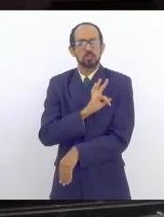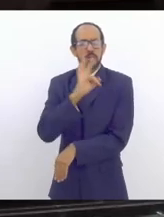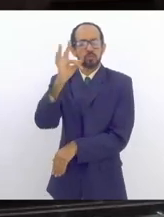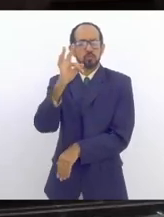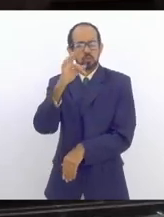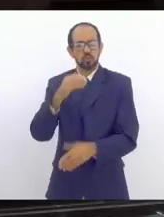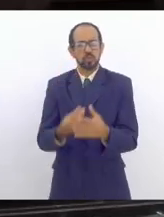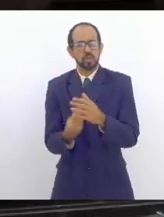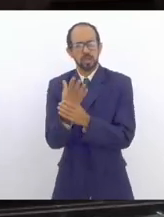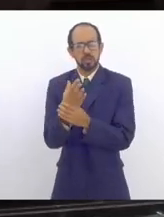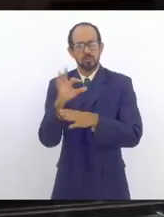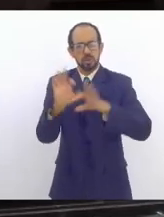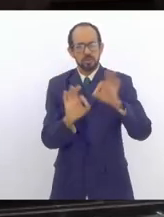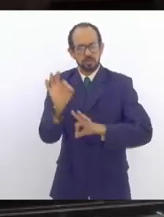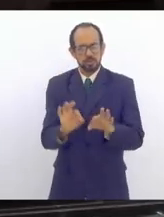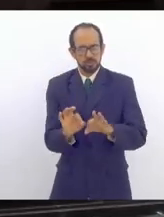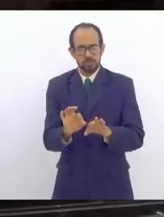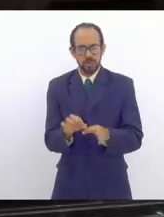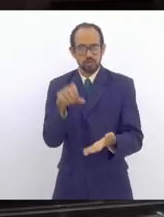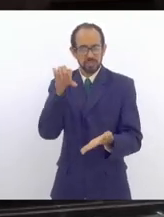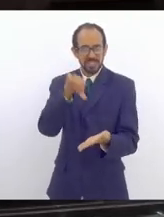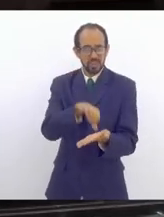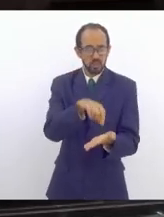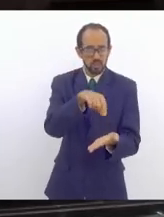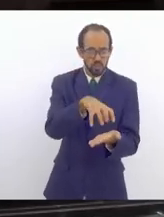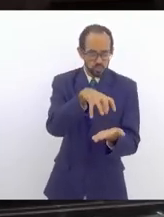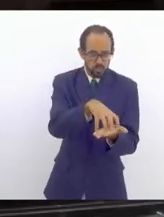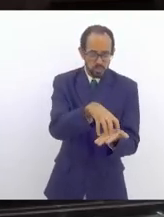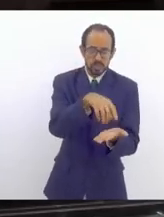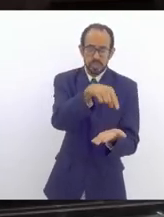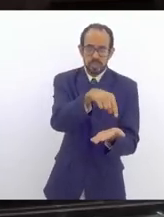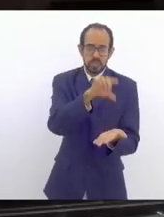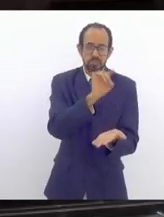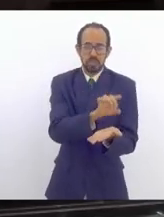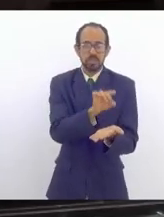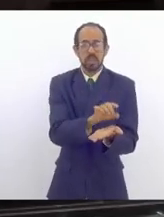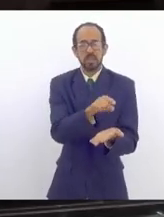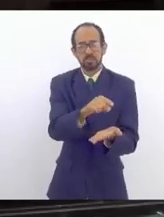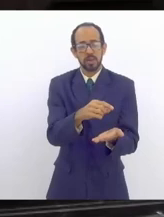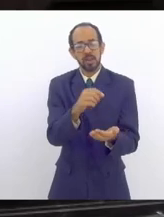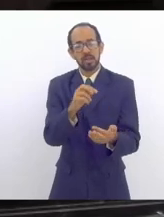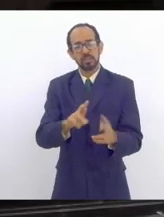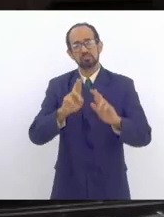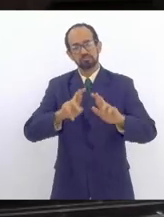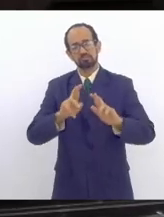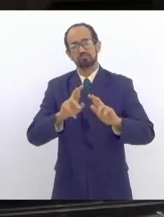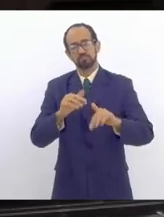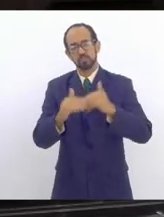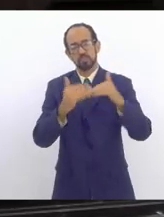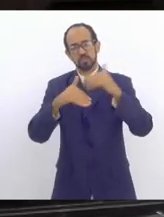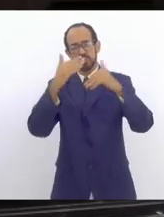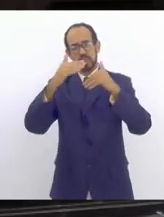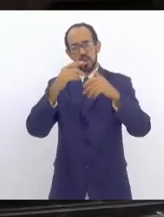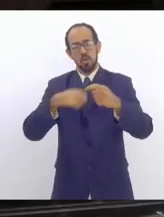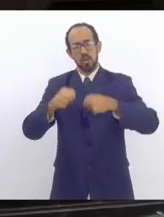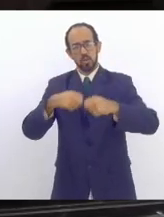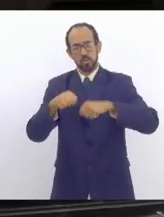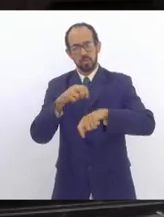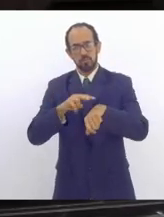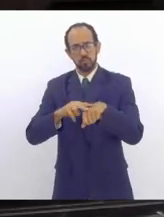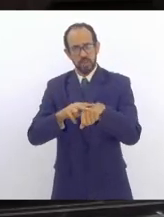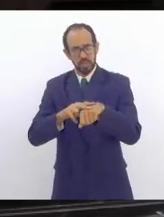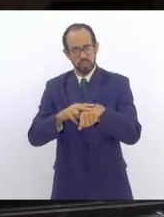áreas específicas e que podem trazer novas perspectivas de desenvolvimento, como economia verde, a economia do